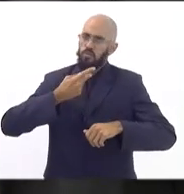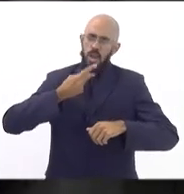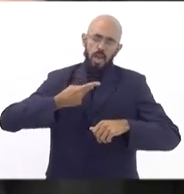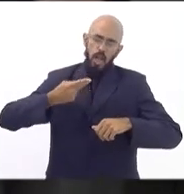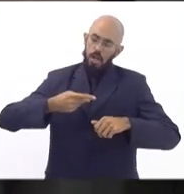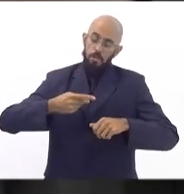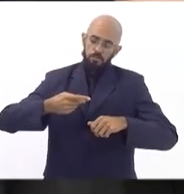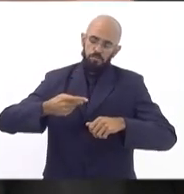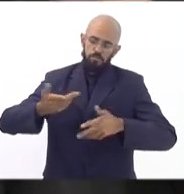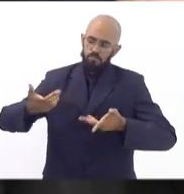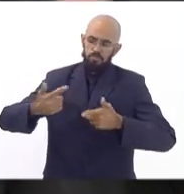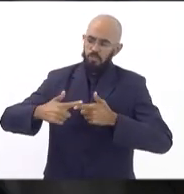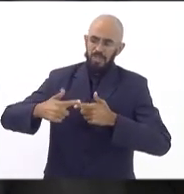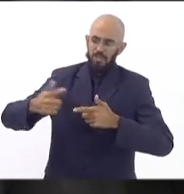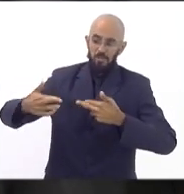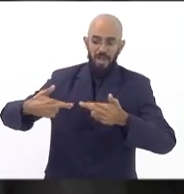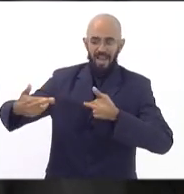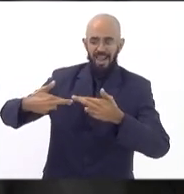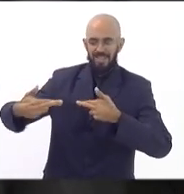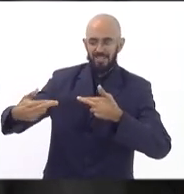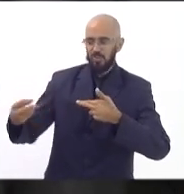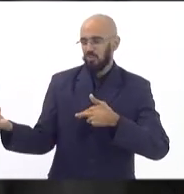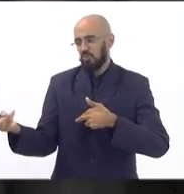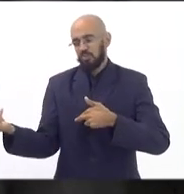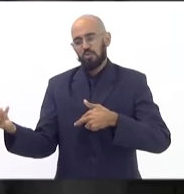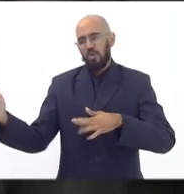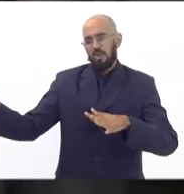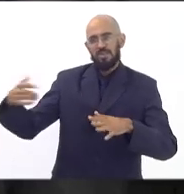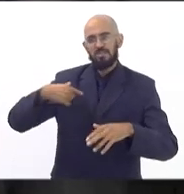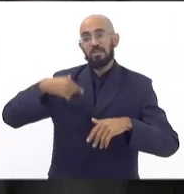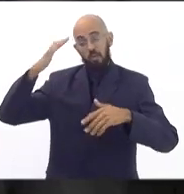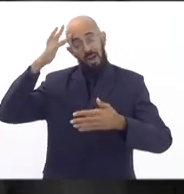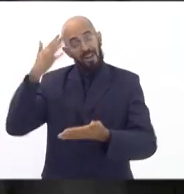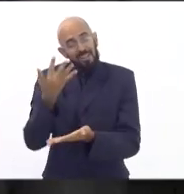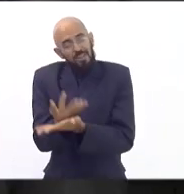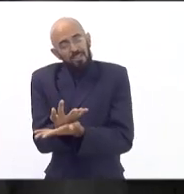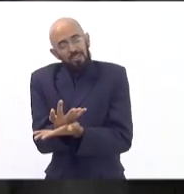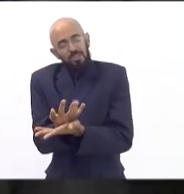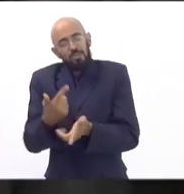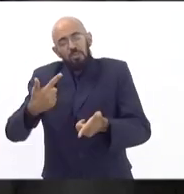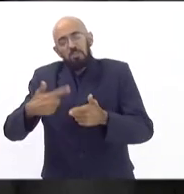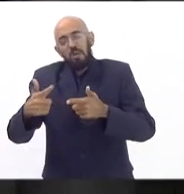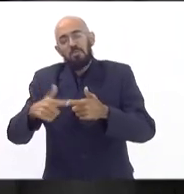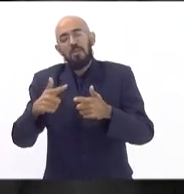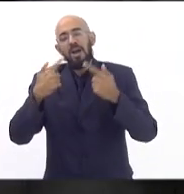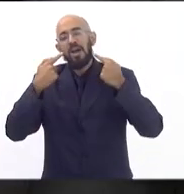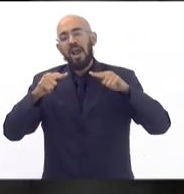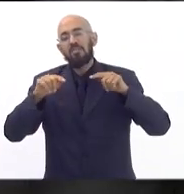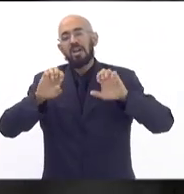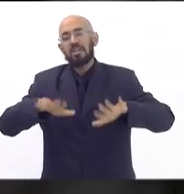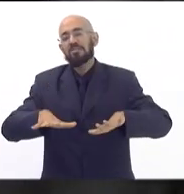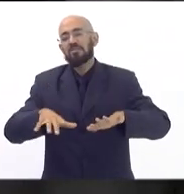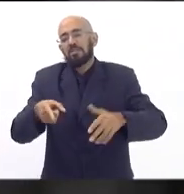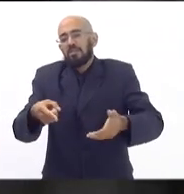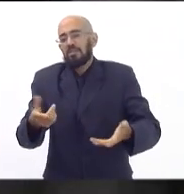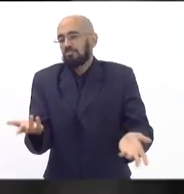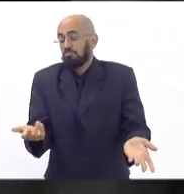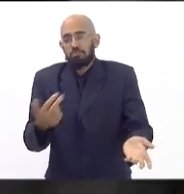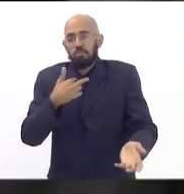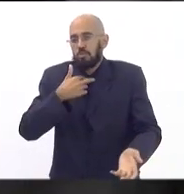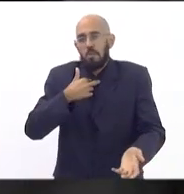exatamente por ele profissão é uma relação entre eles mas acredito que um facto tão grave dessa monta não poderia estar